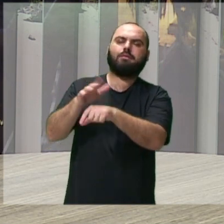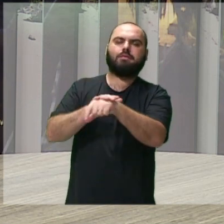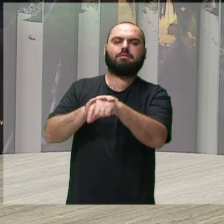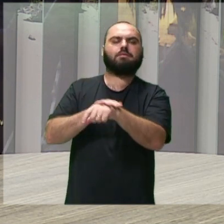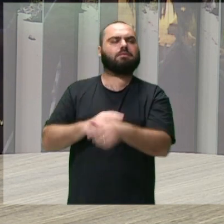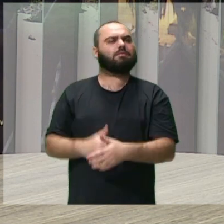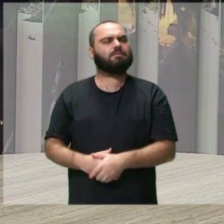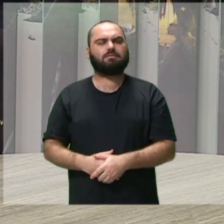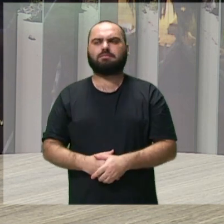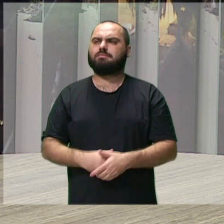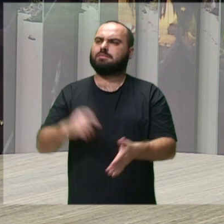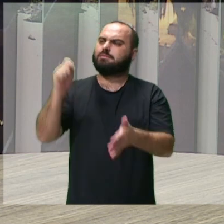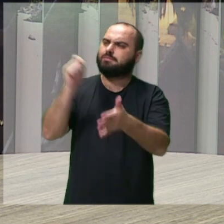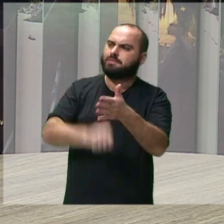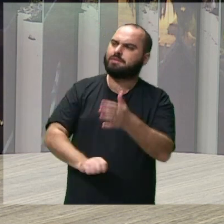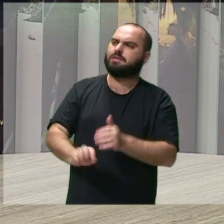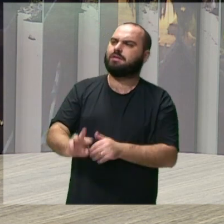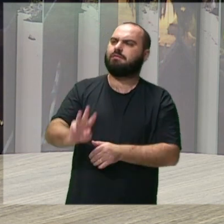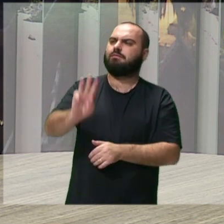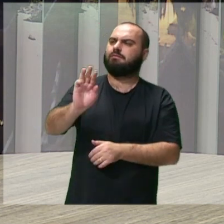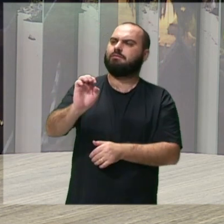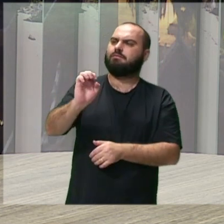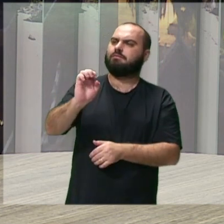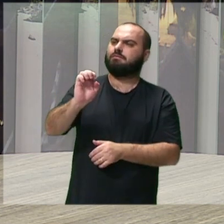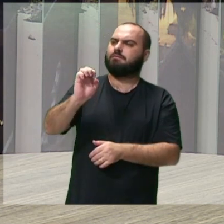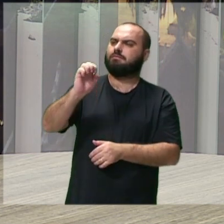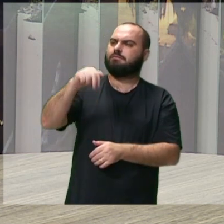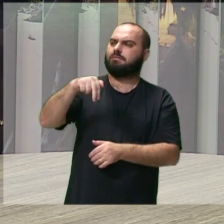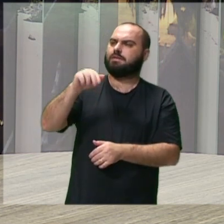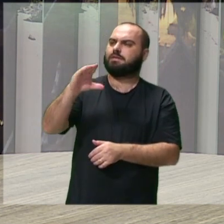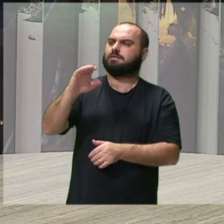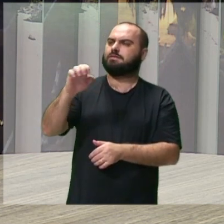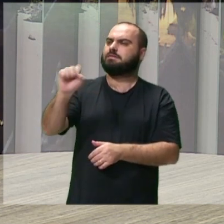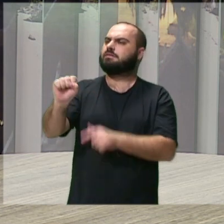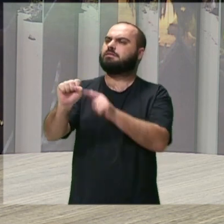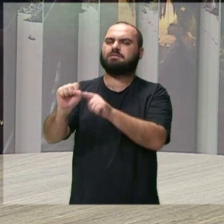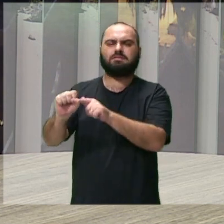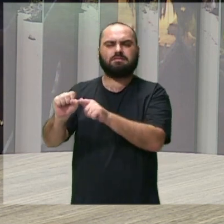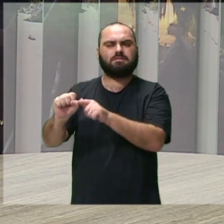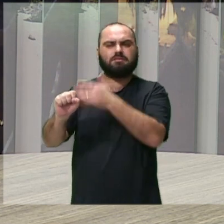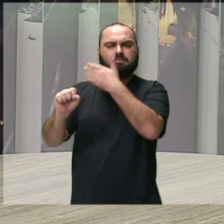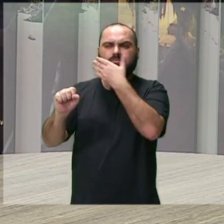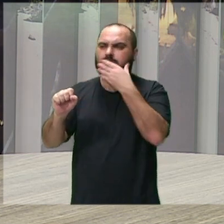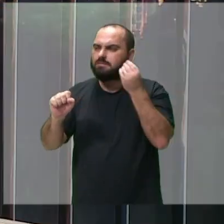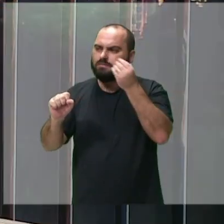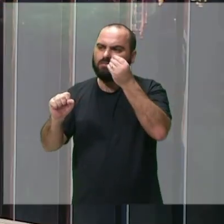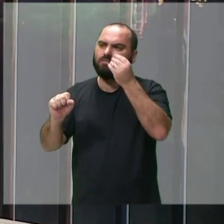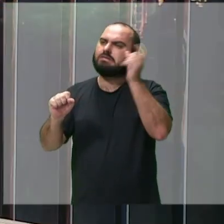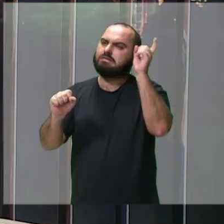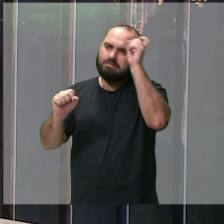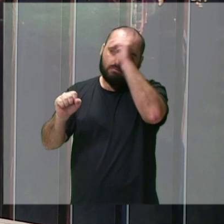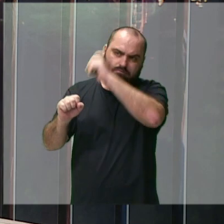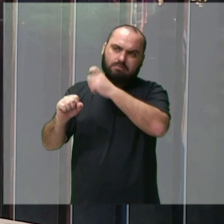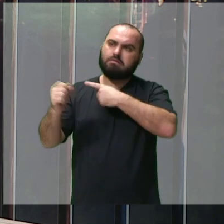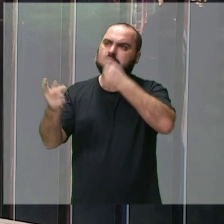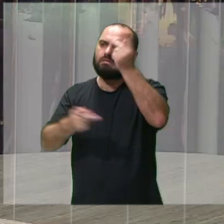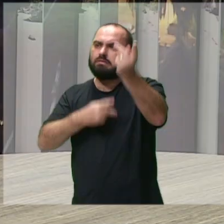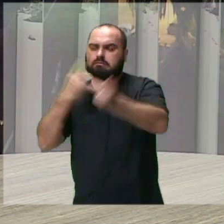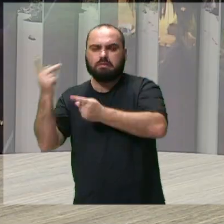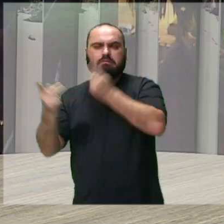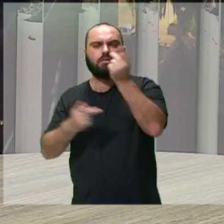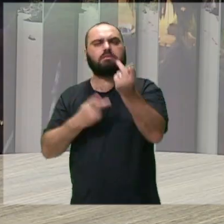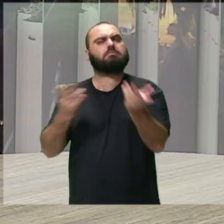tu tens que assinar Vences. Venceslau é muito comprido, é muito grande, a gente que é ruim de gravar, é difícil de falar. E eu disse, não,